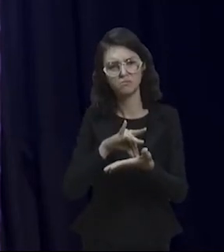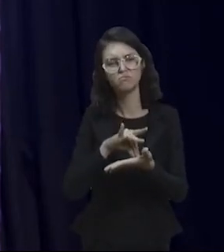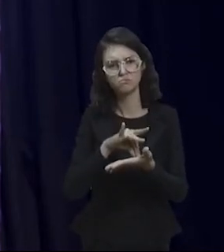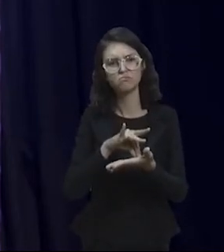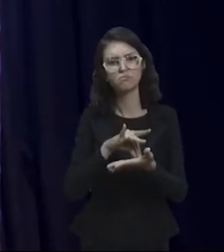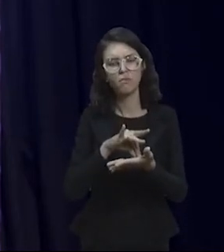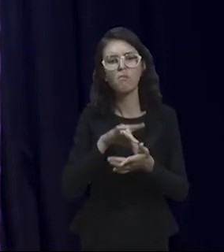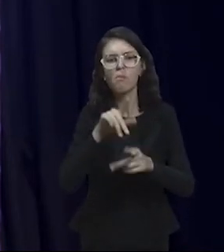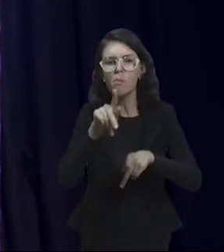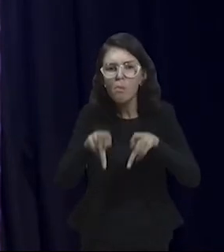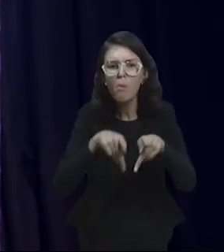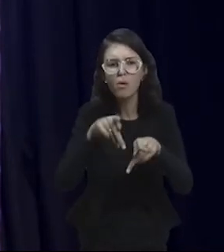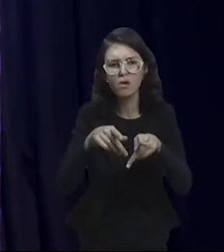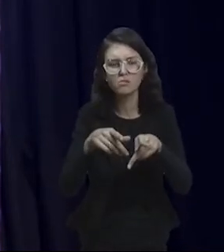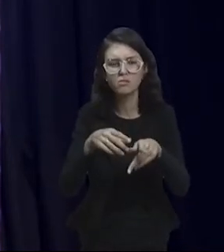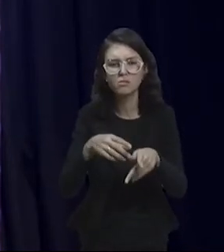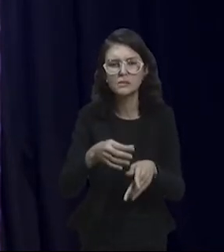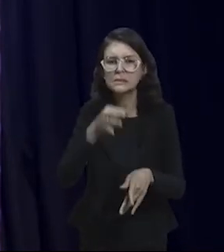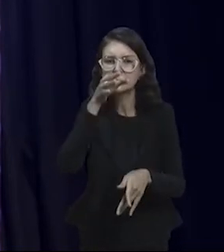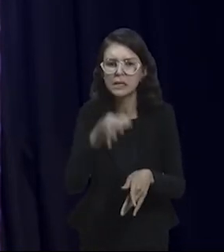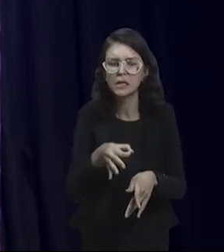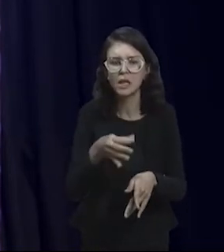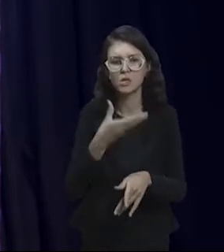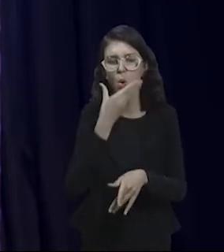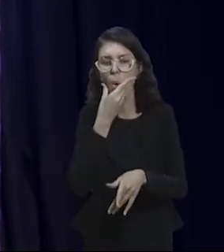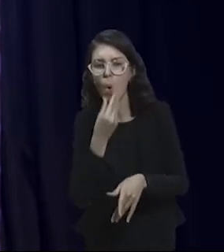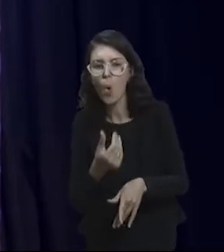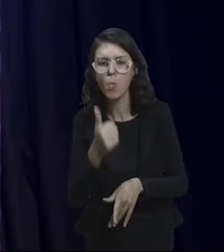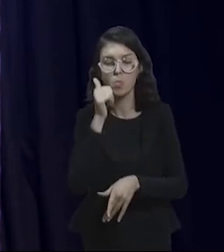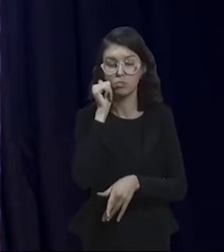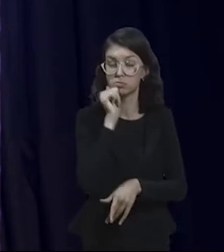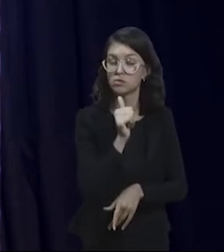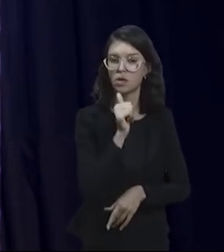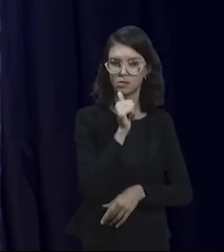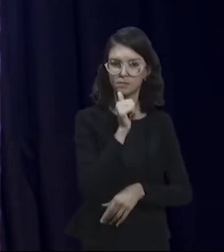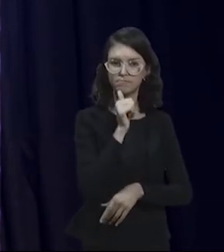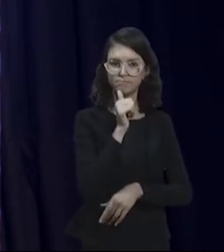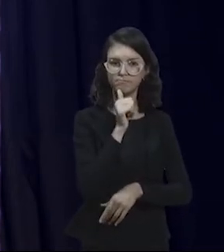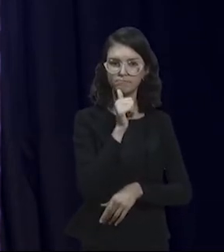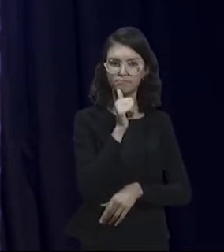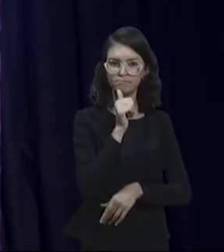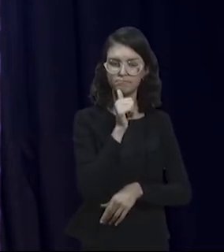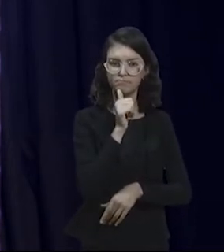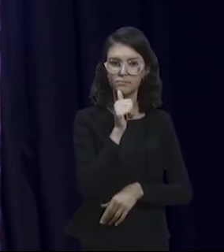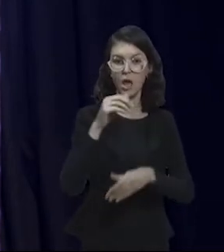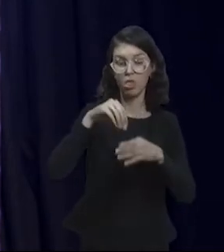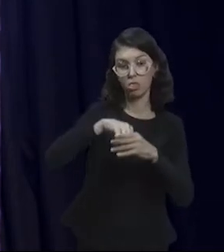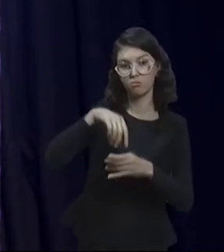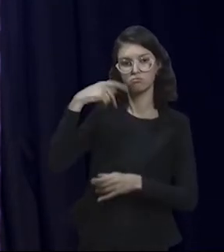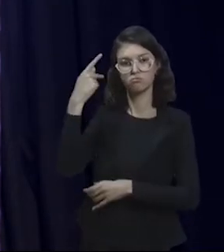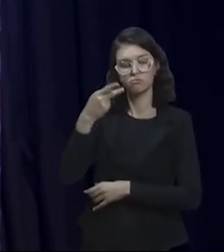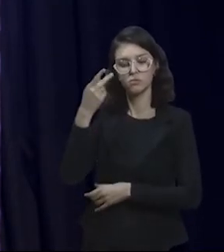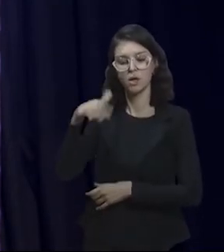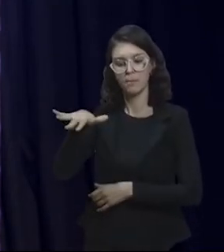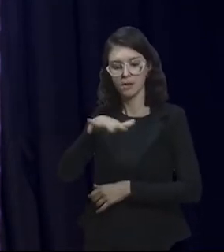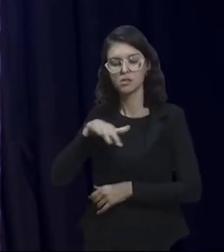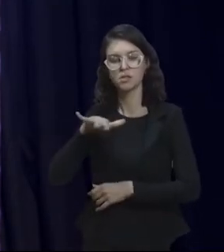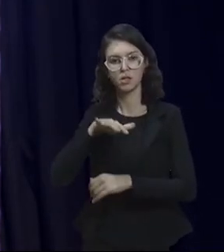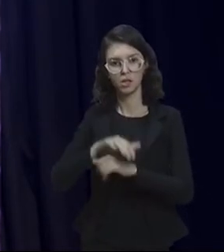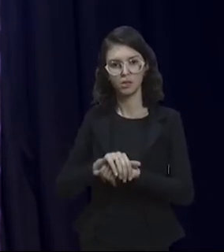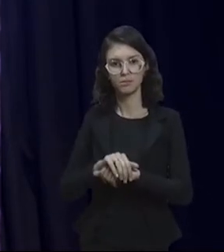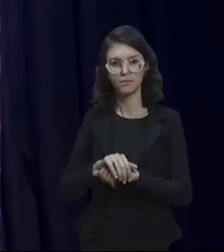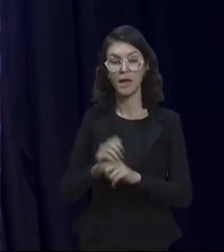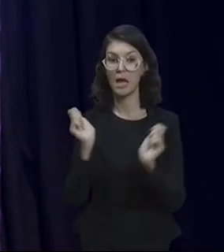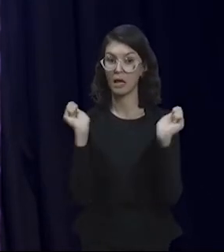eu tenho certeza que a maioria dos homens e mulheres que compõem o parlamento brasileiro são capazes